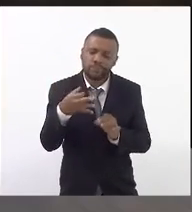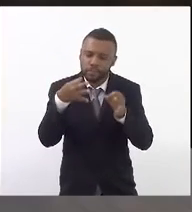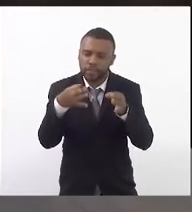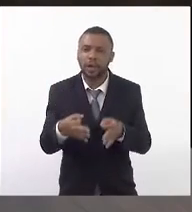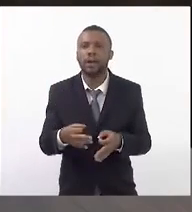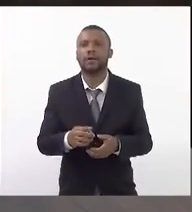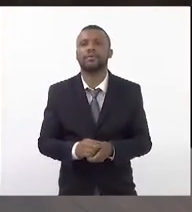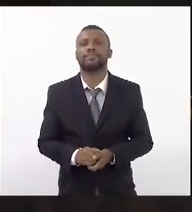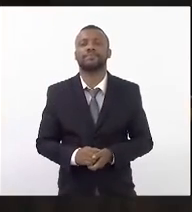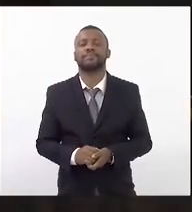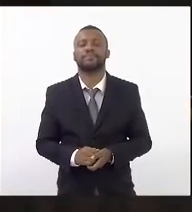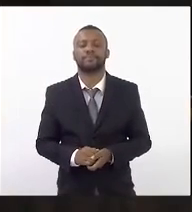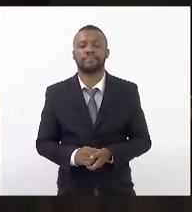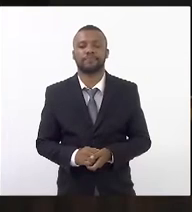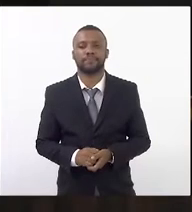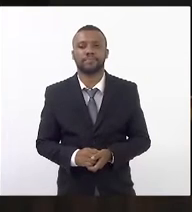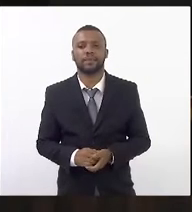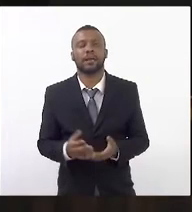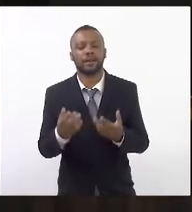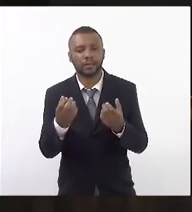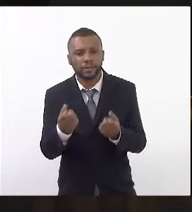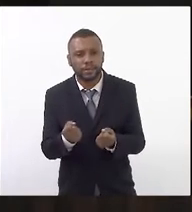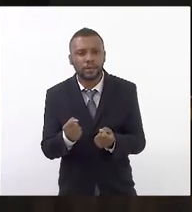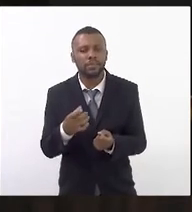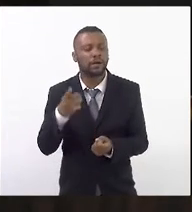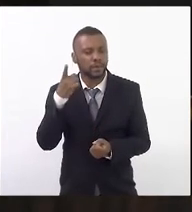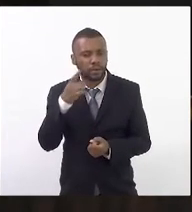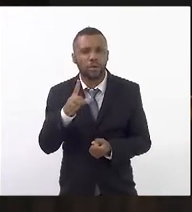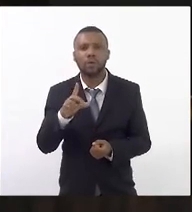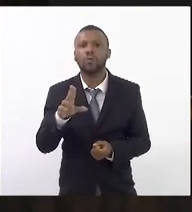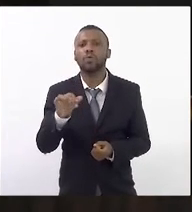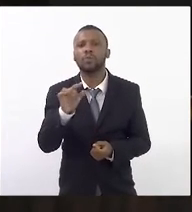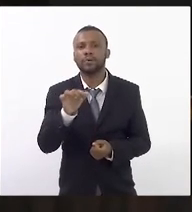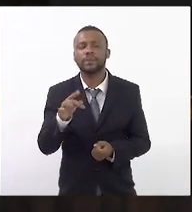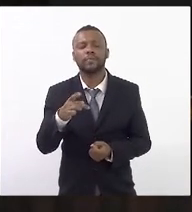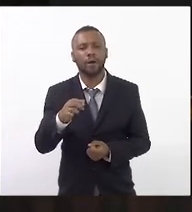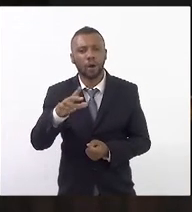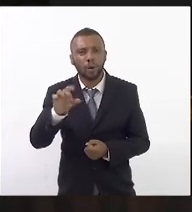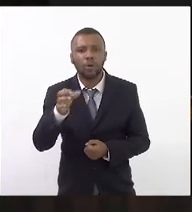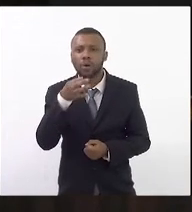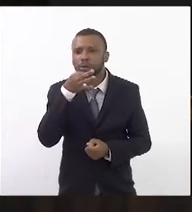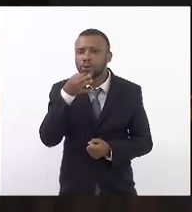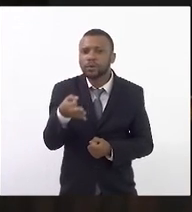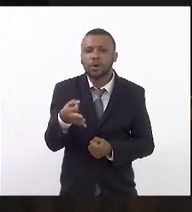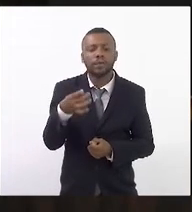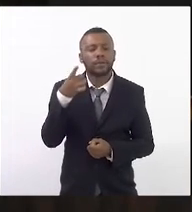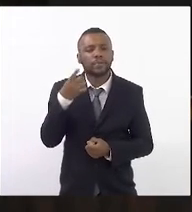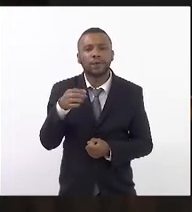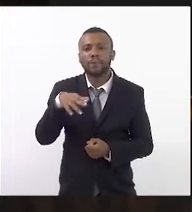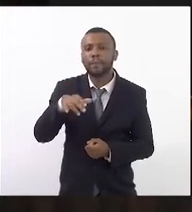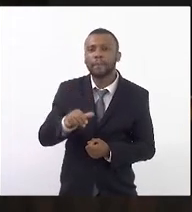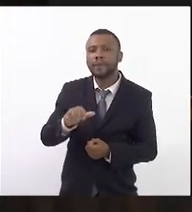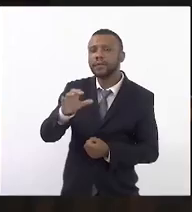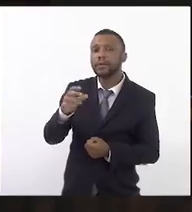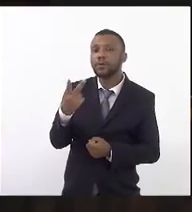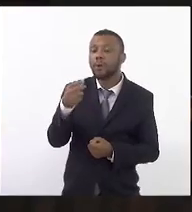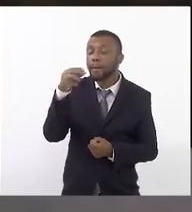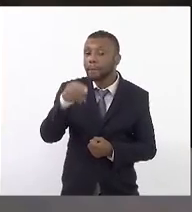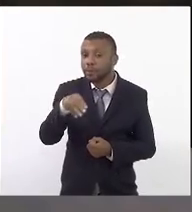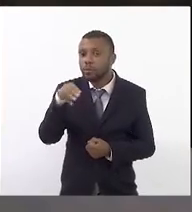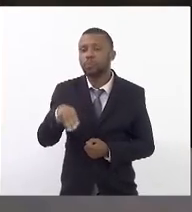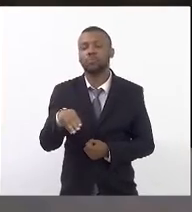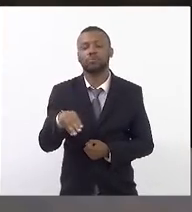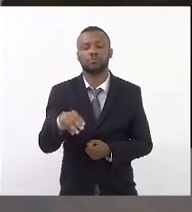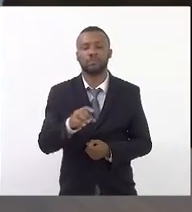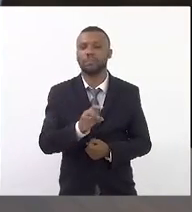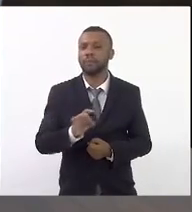Brevemente, acatando o deputado Luiz Paulo, se Vossa Excelência concordar, sugestão do deputado Mink, 2 minutos de encaminhamento para cada...